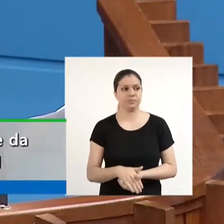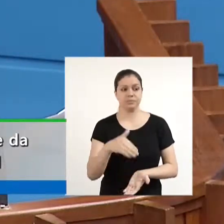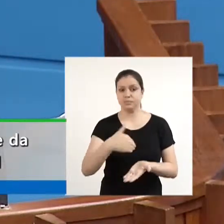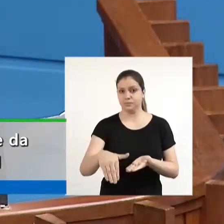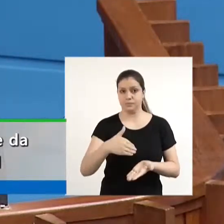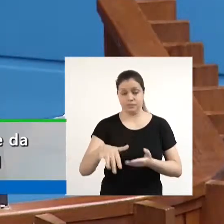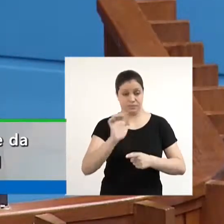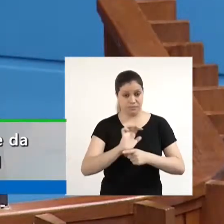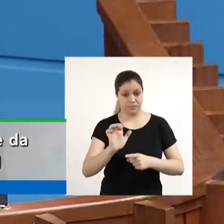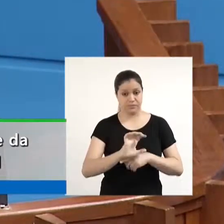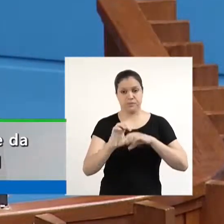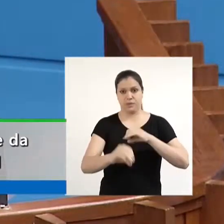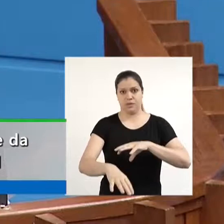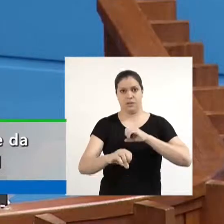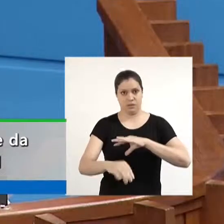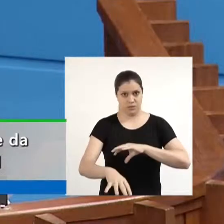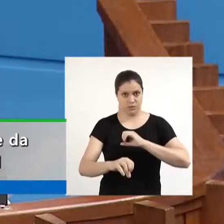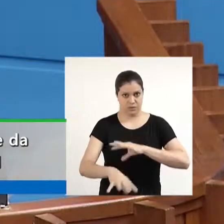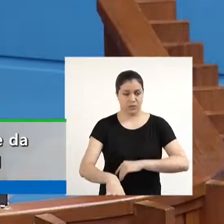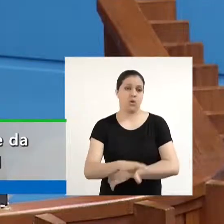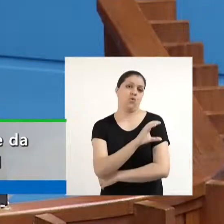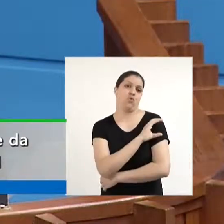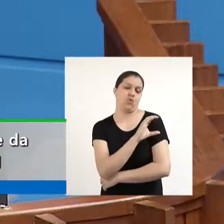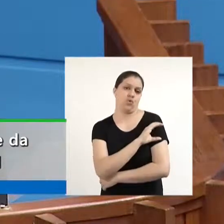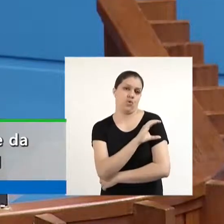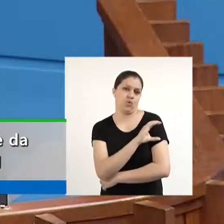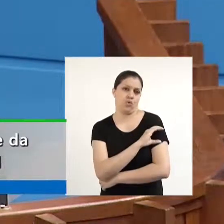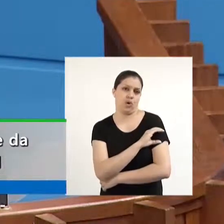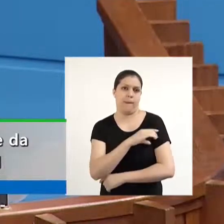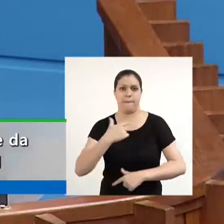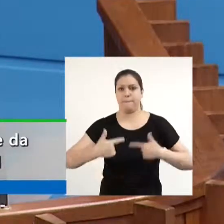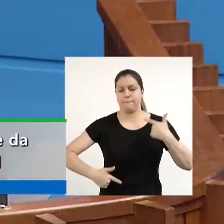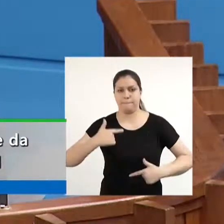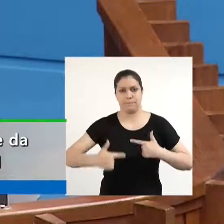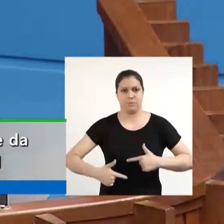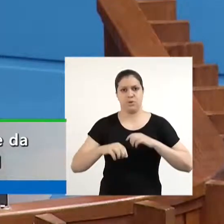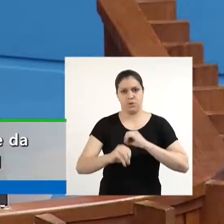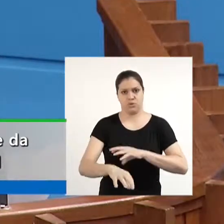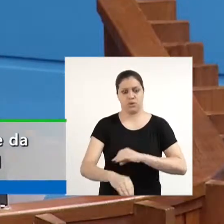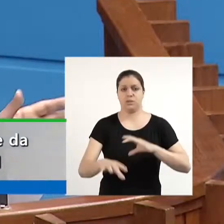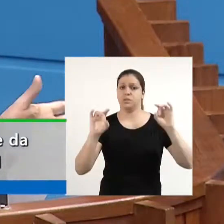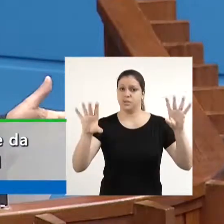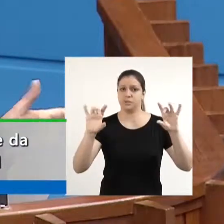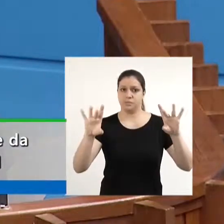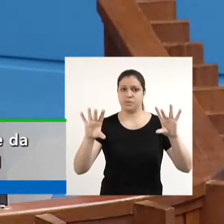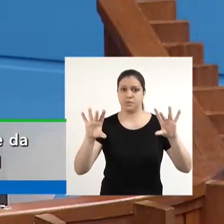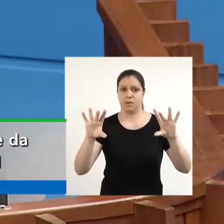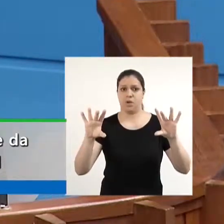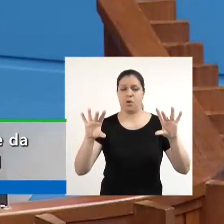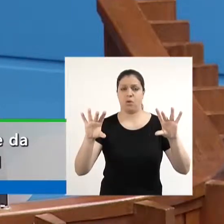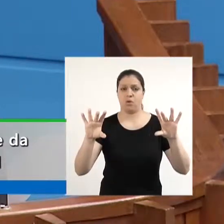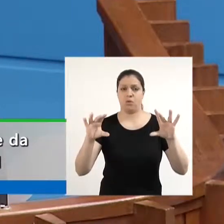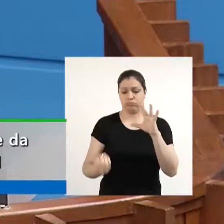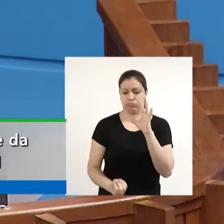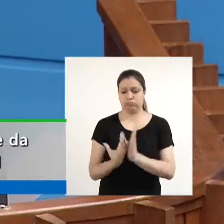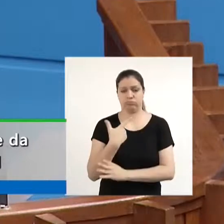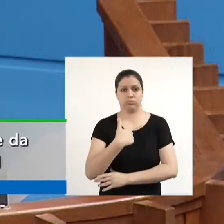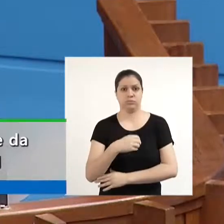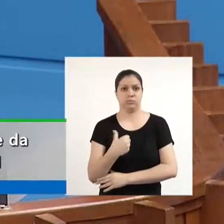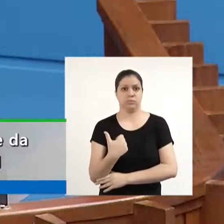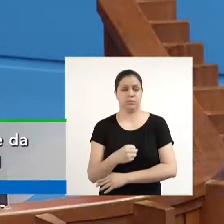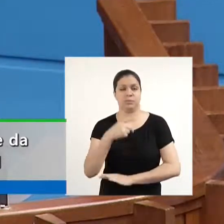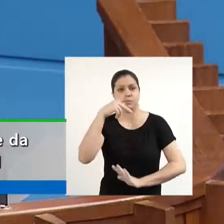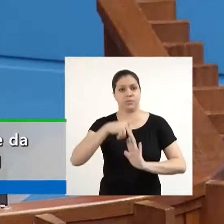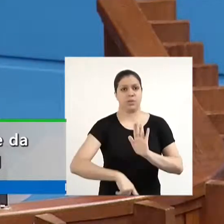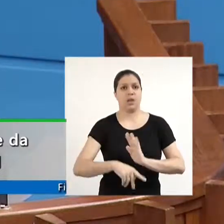Secretaria de Estado de Educação, por meio da Coordenadoria de Políticas para a Educação Especial, implantou em 2016 o projeto